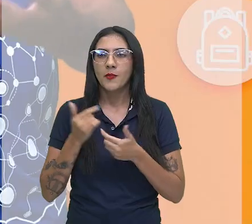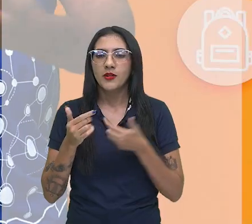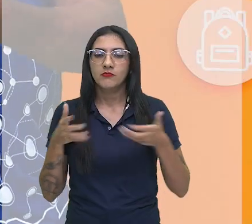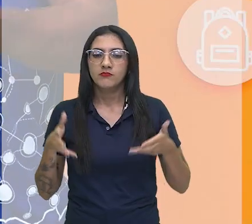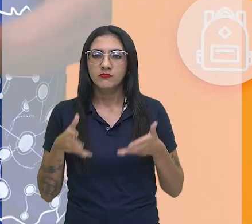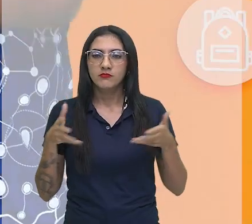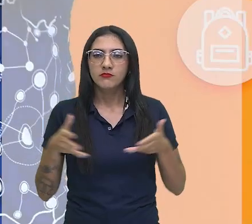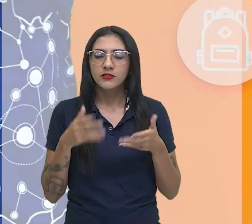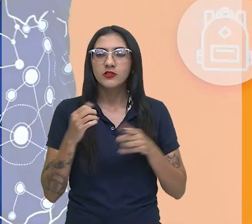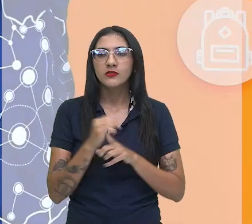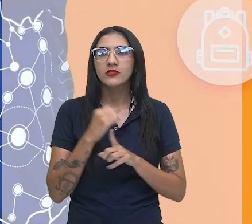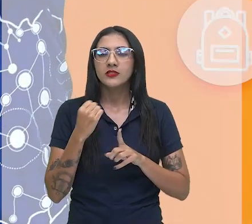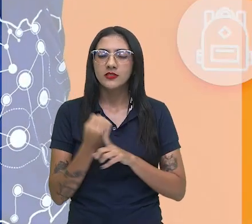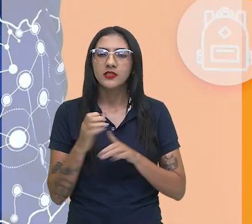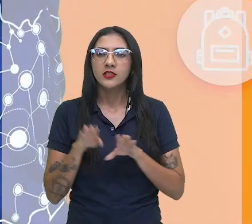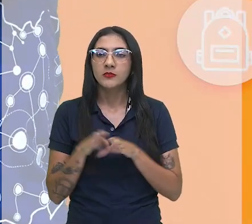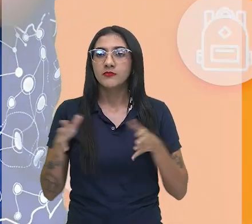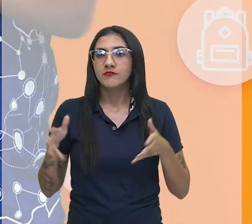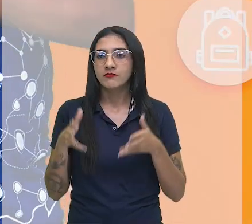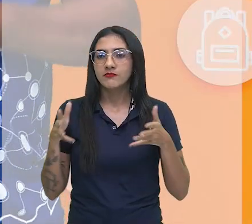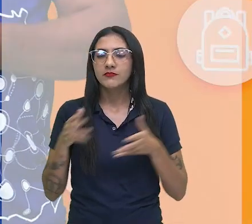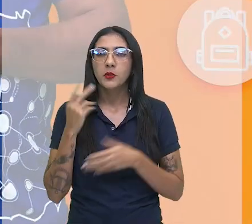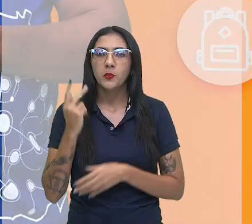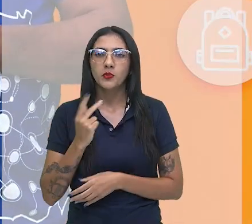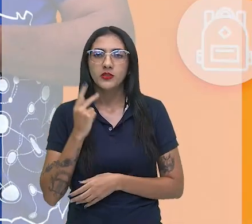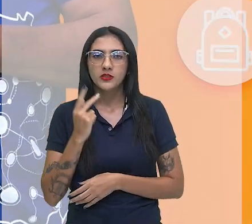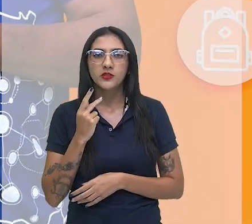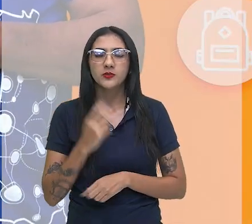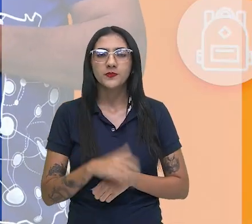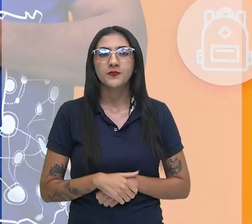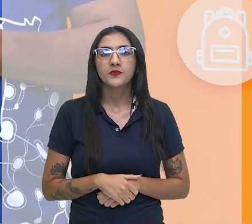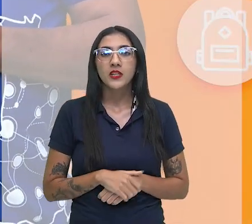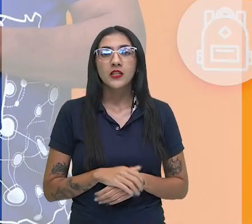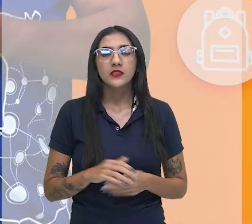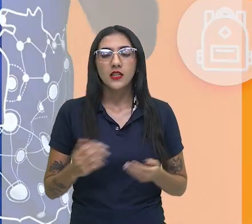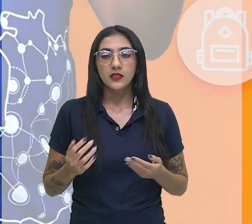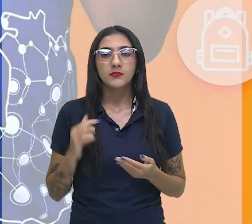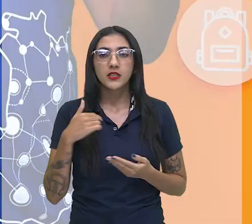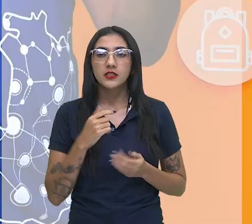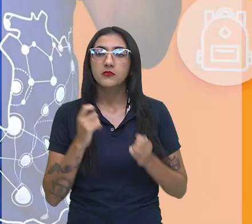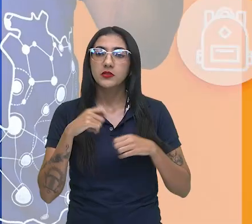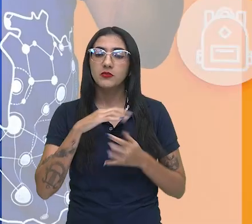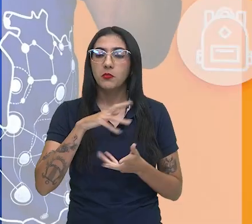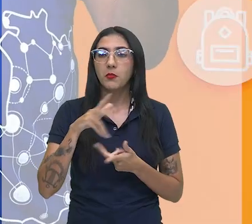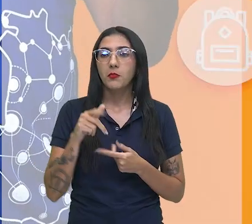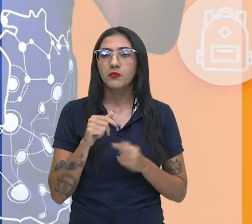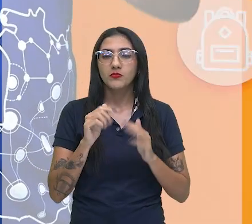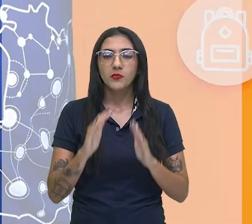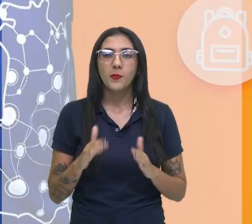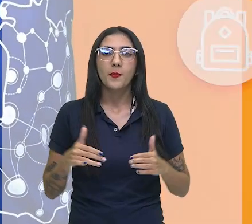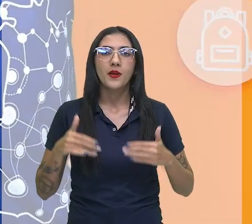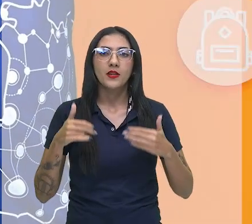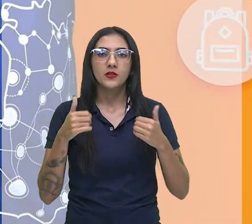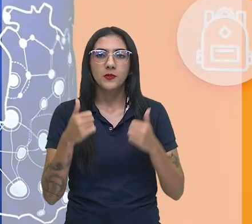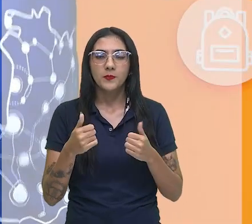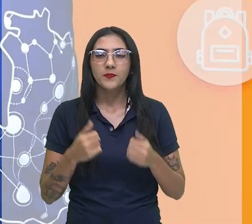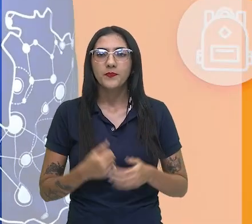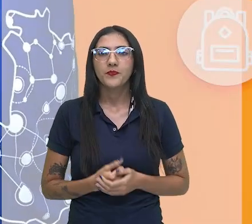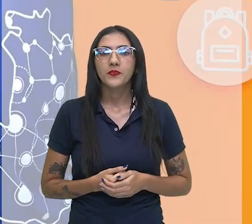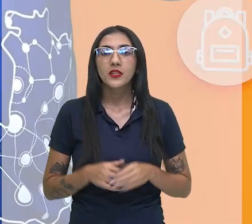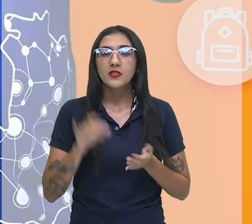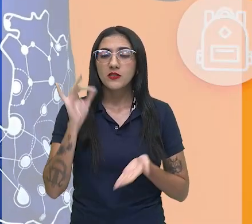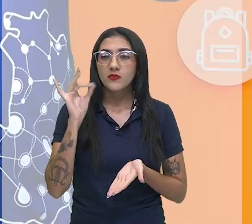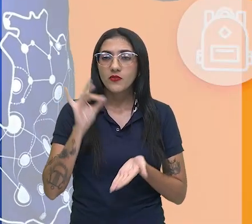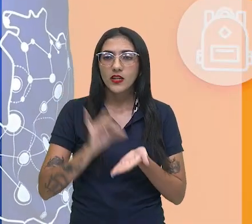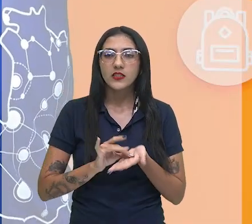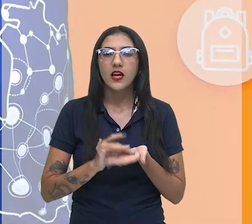da sociedade, engajamento político. E aí nós vamos poder, então, ter um mundo melhor e